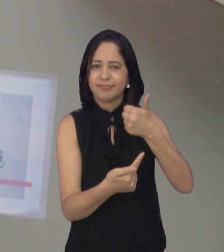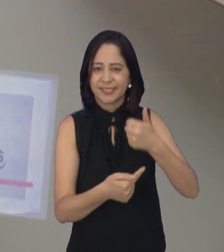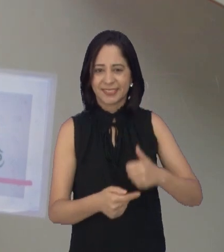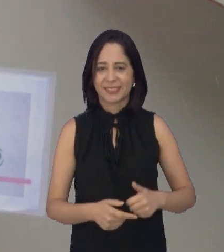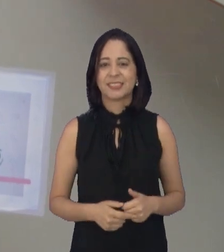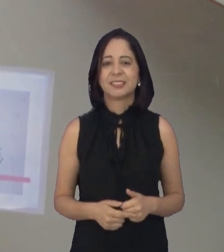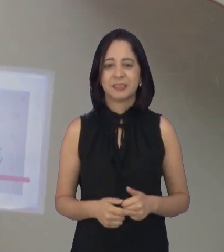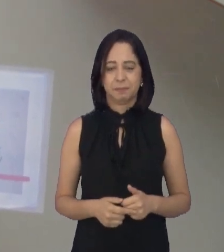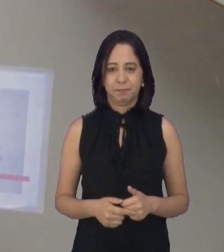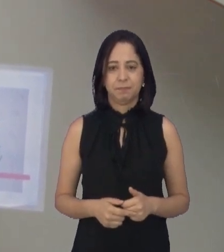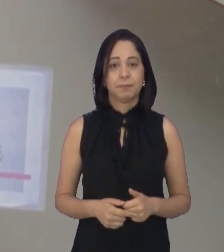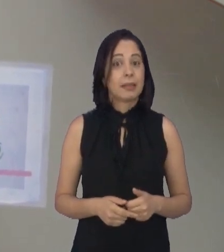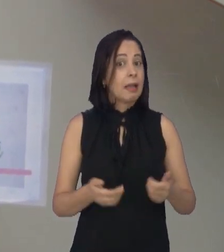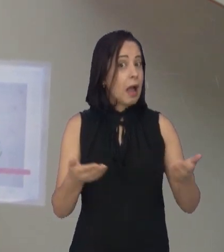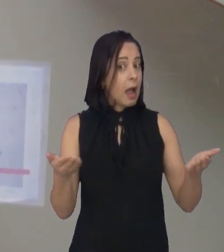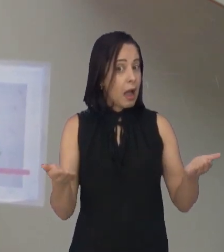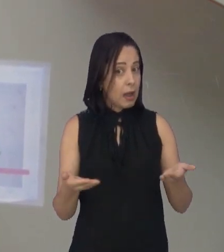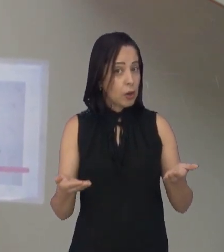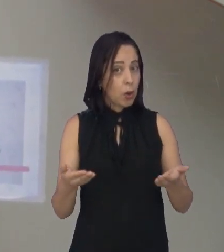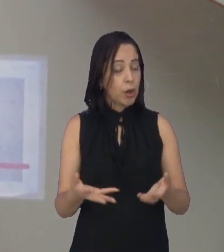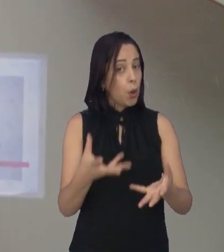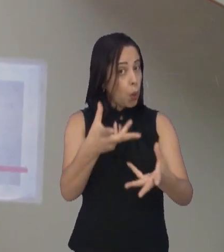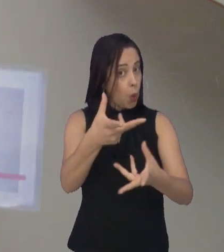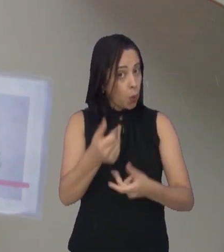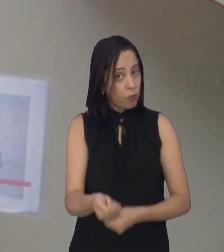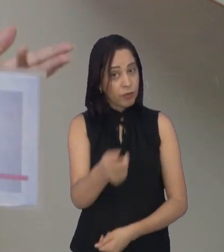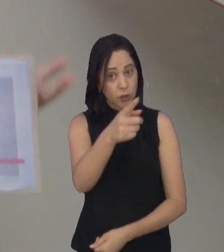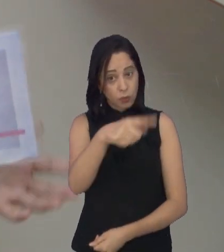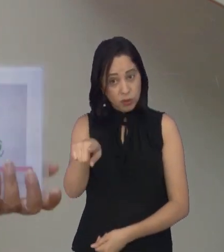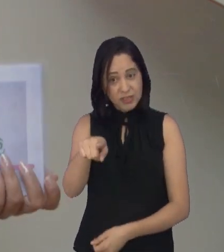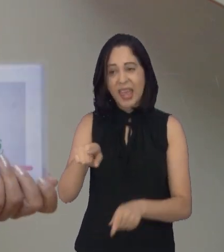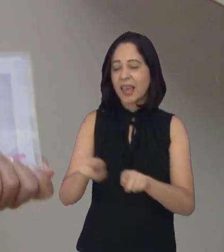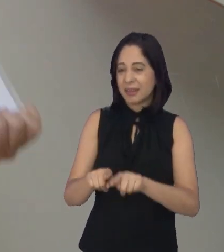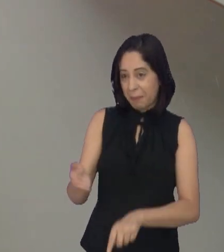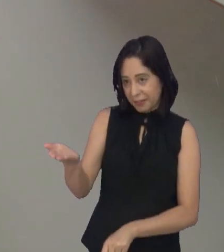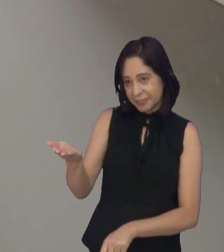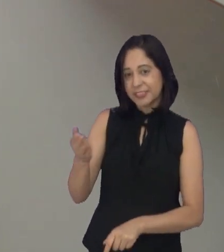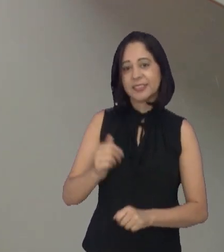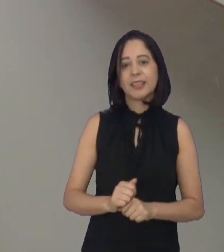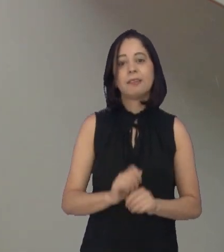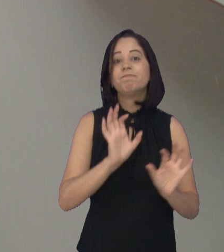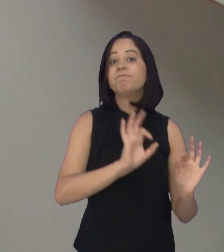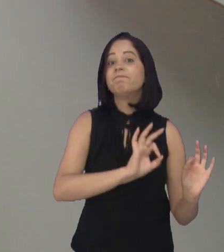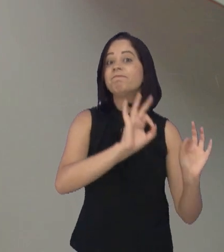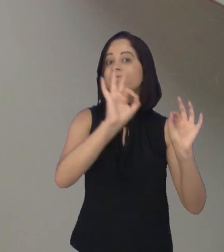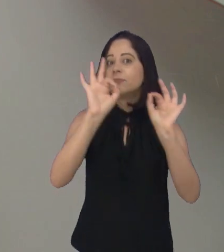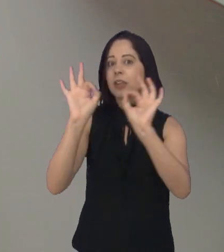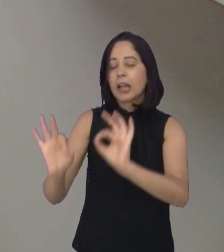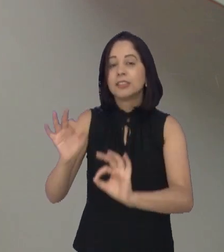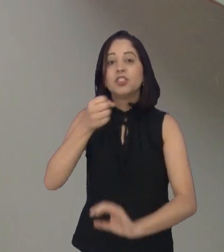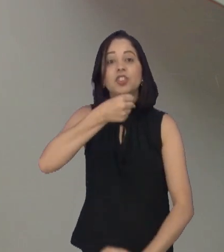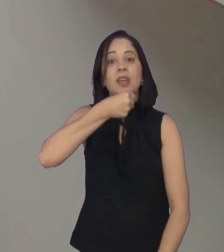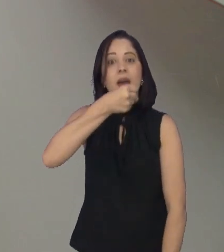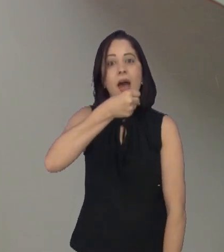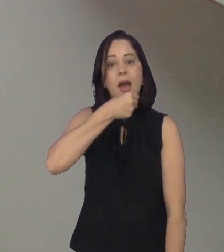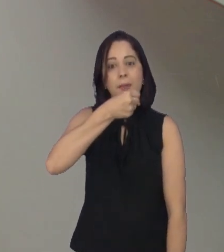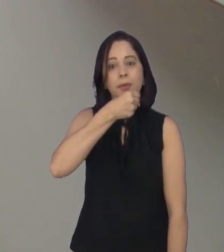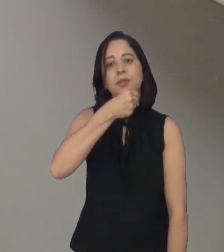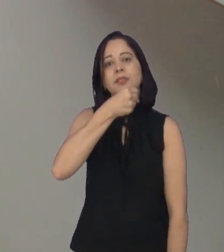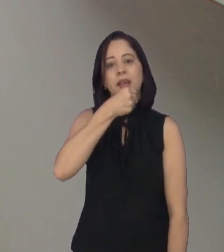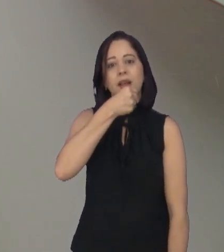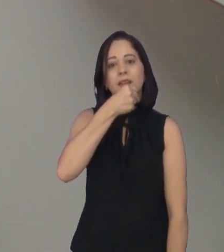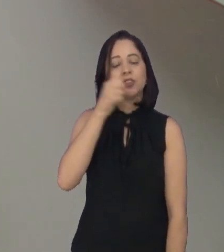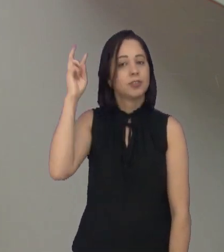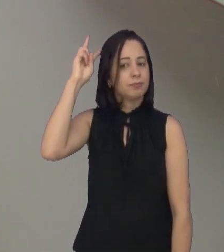@tvcâmara_sjc. E agora eu te convido também a doutora Marcela, a gente vai acompanhar uma reportagem da